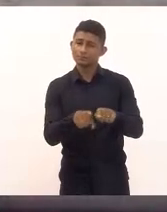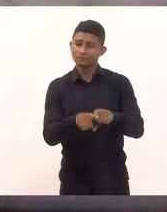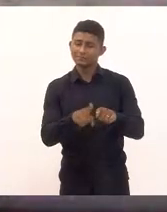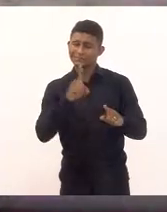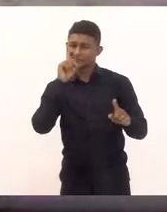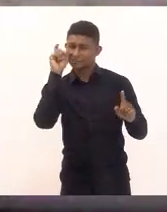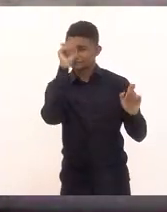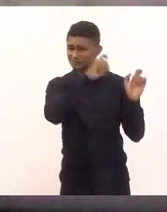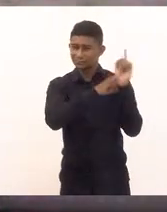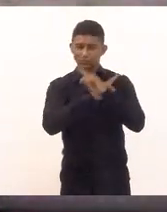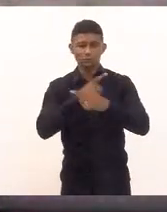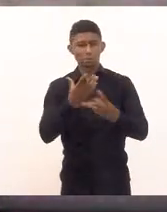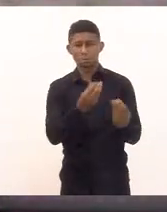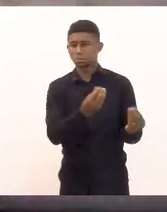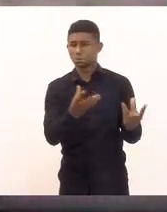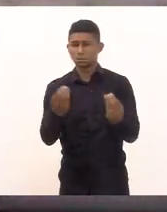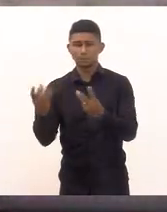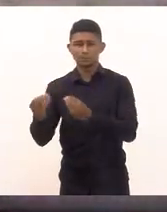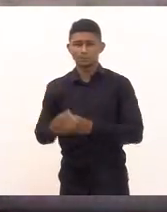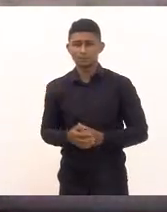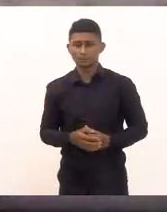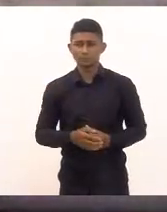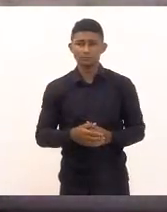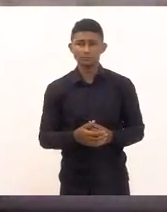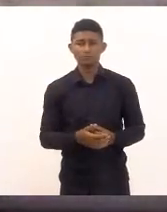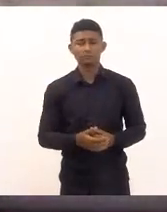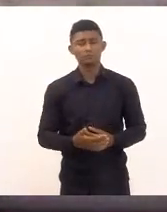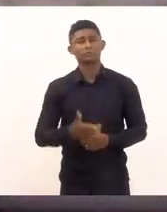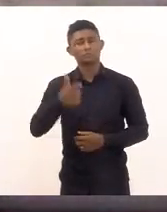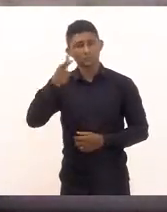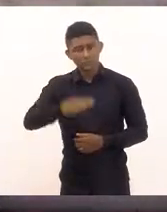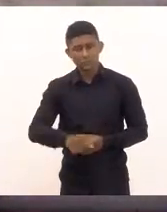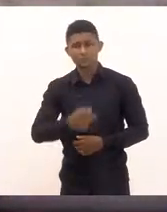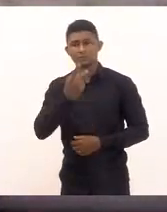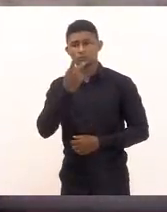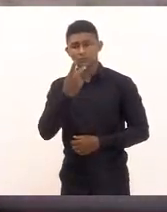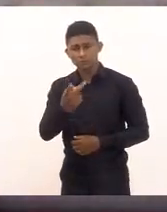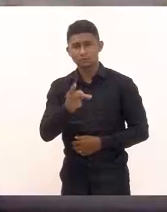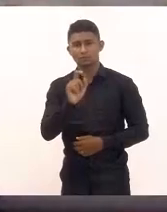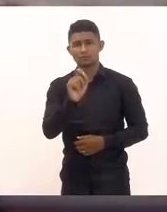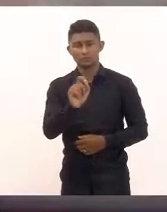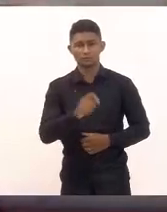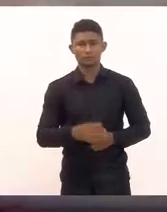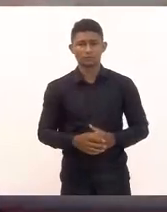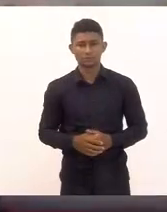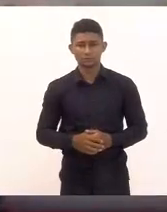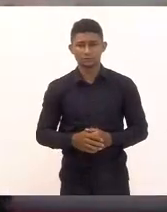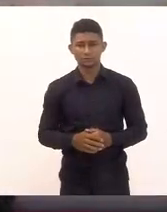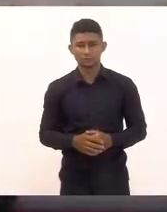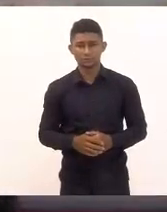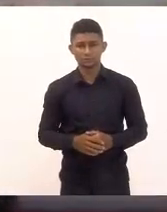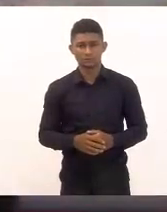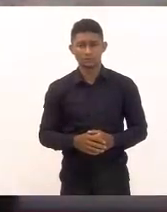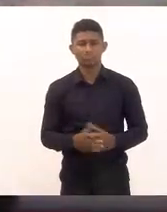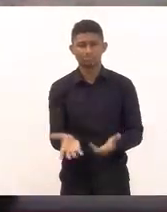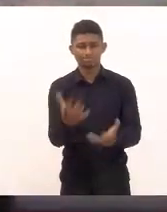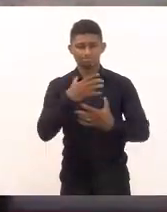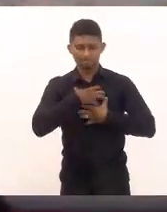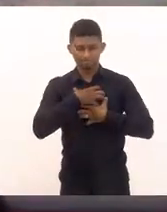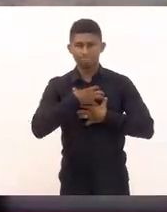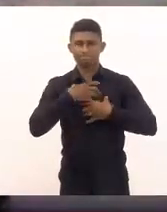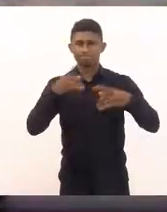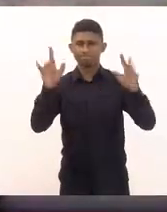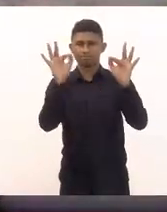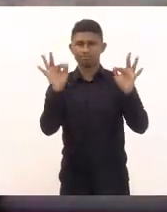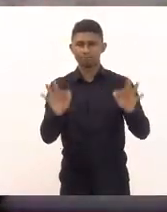enfrentamos. Então, só manifestar aqui mais uma vez de que sentimos alegria em ver que